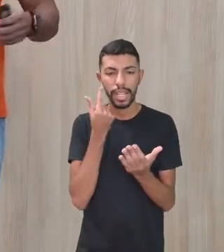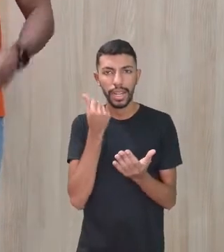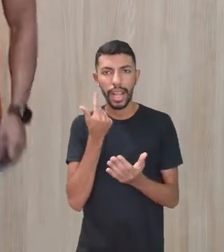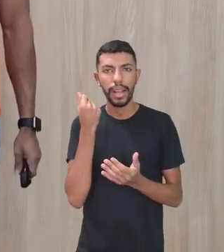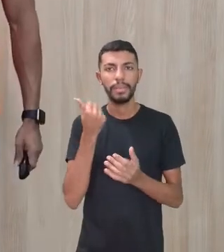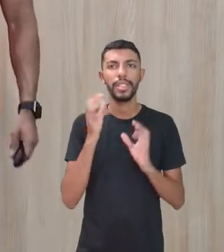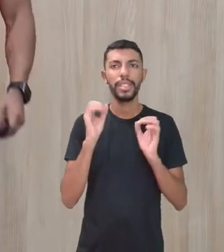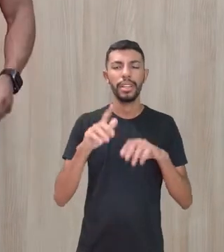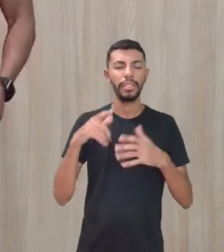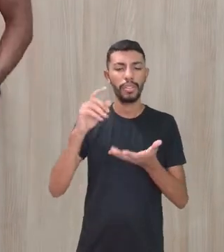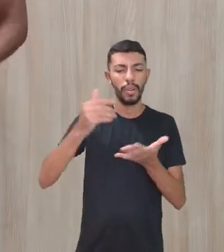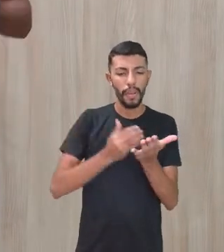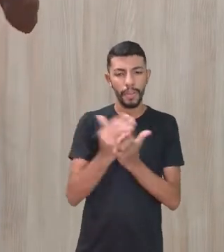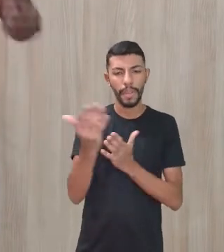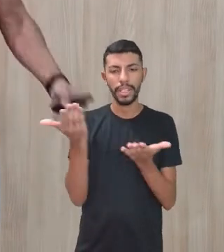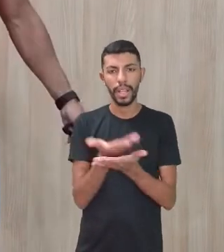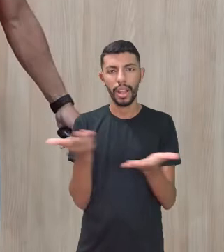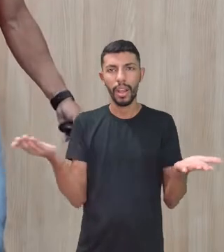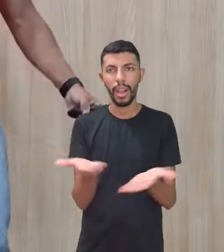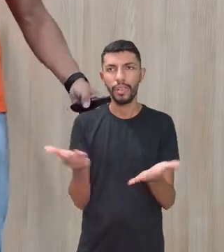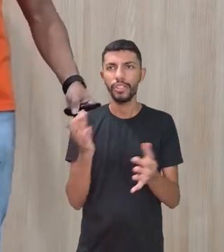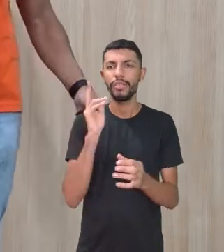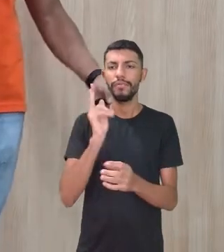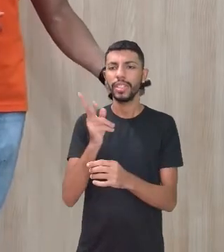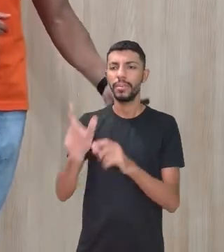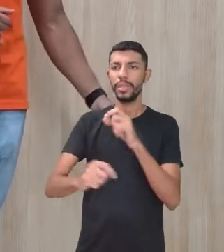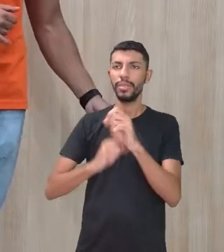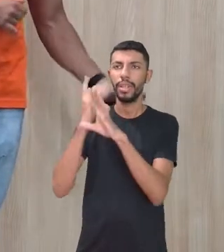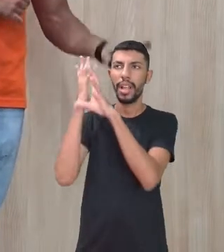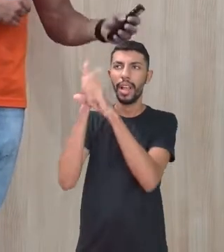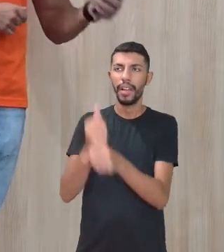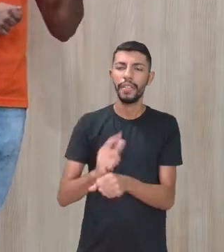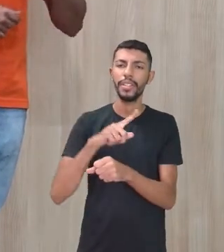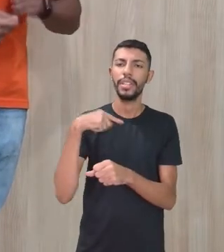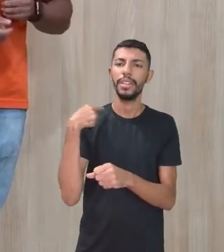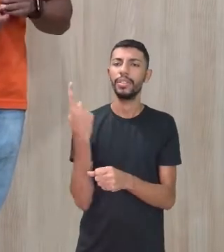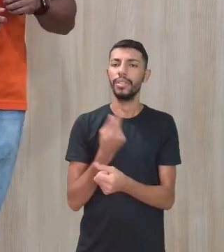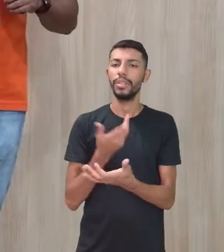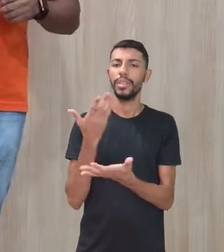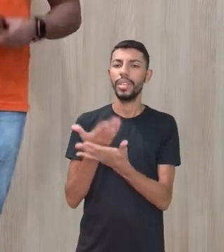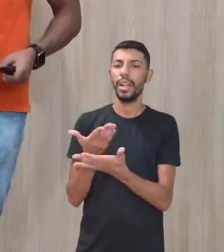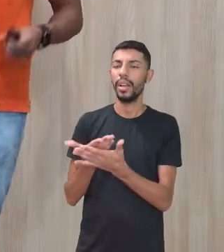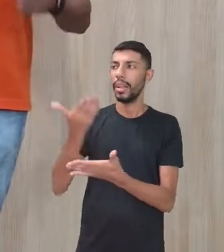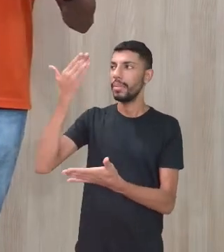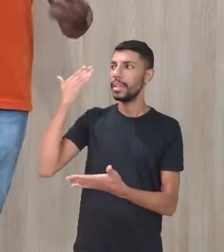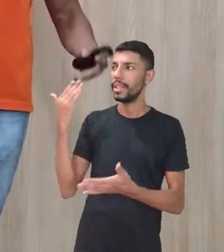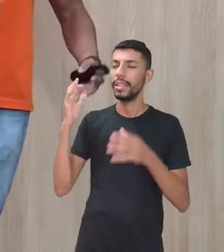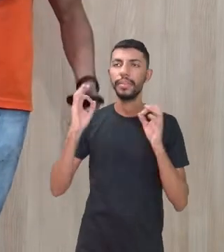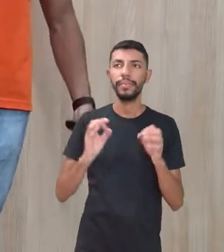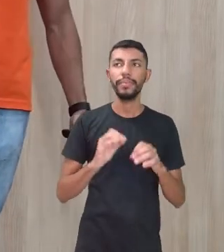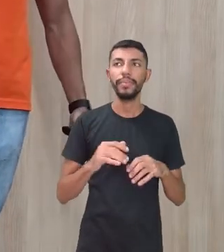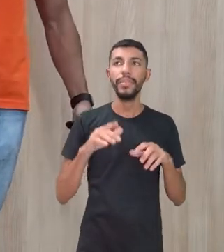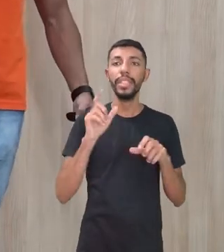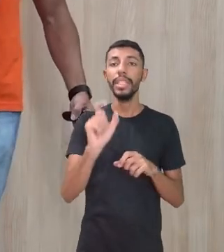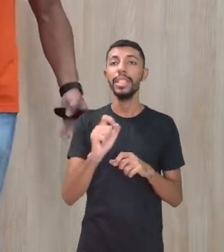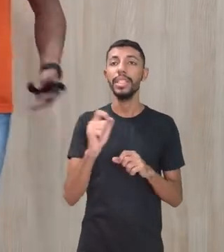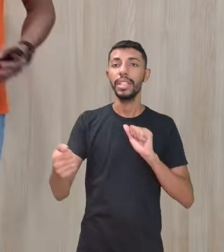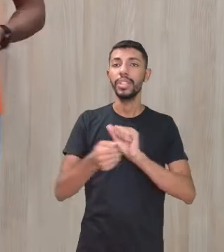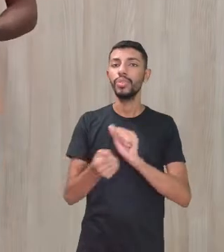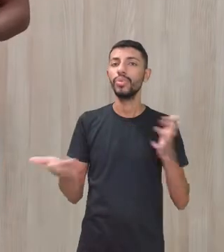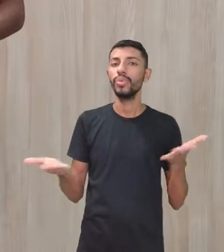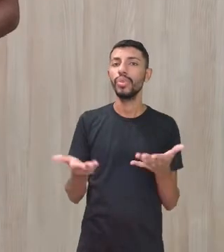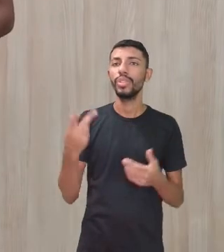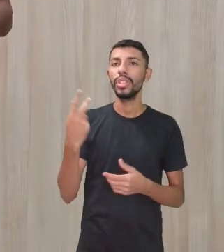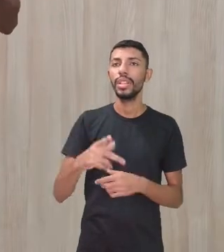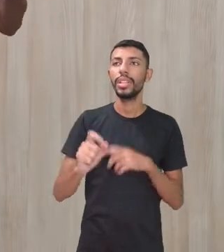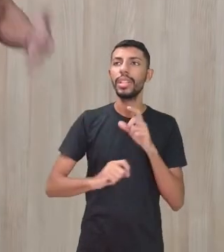que nós vamos começar a aula de hoje, sempre revisando o que vimos aí na aula anterior, certo? Quem está me acompanhando hoje aqui